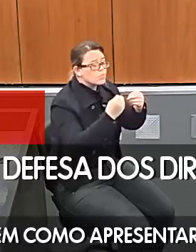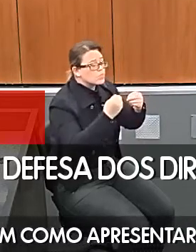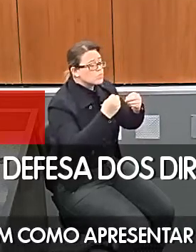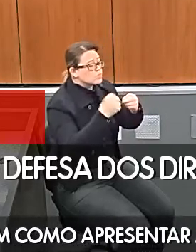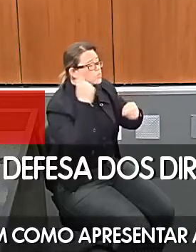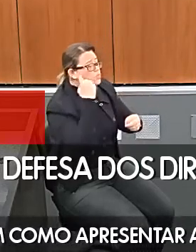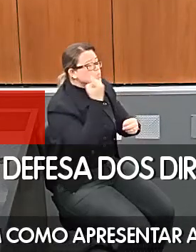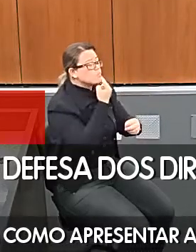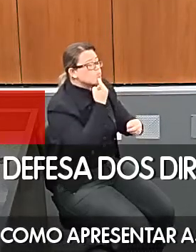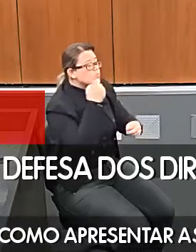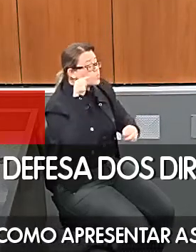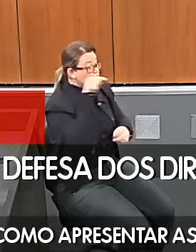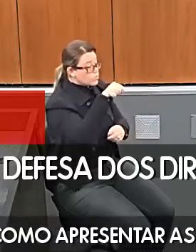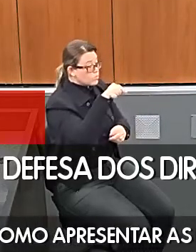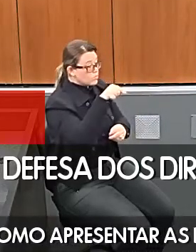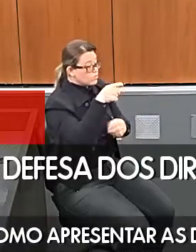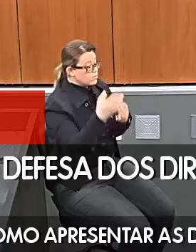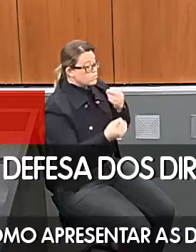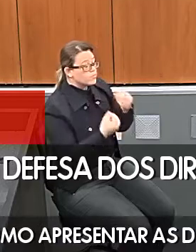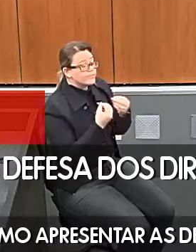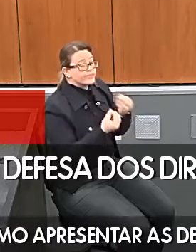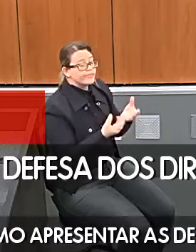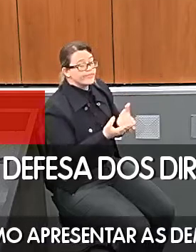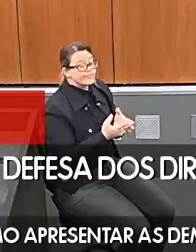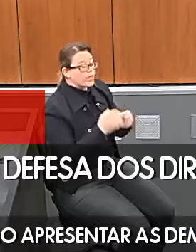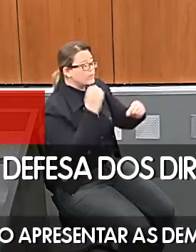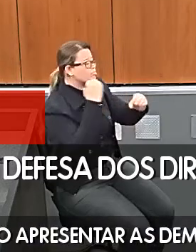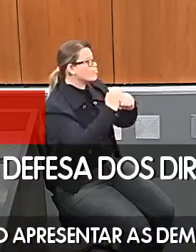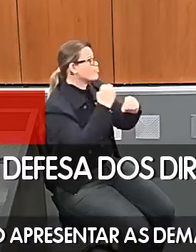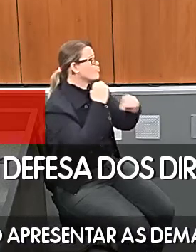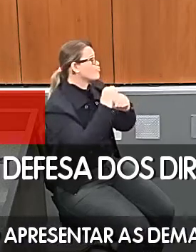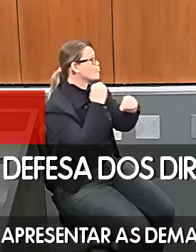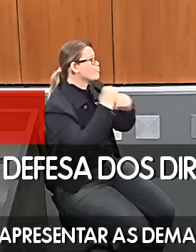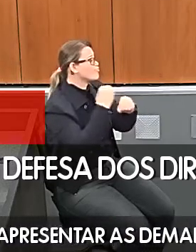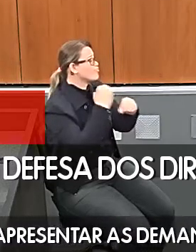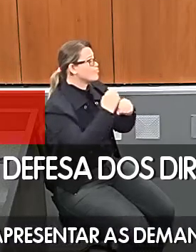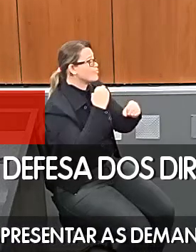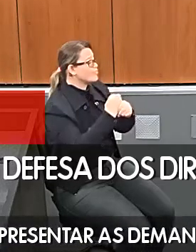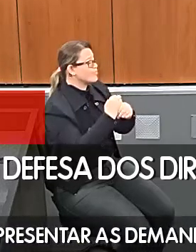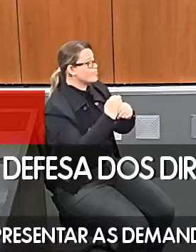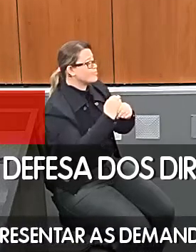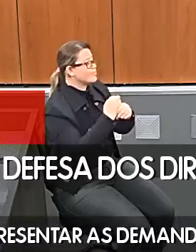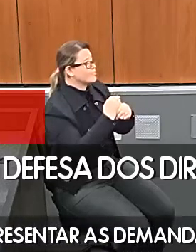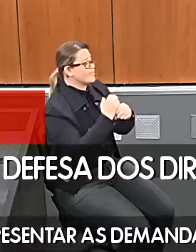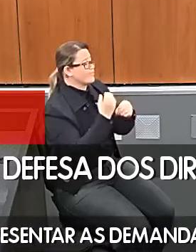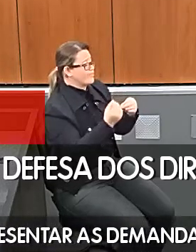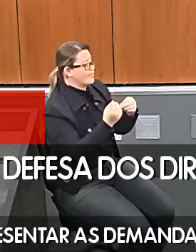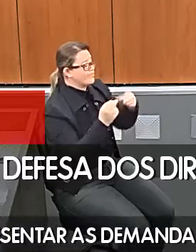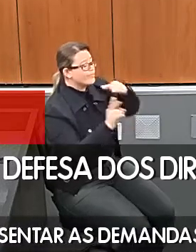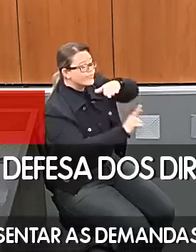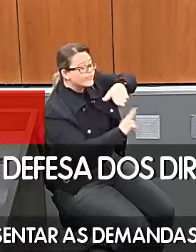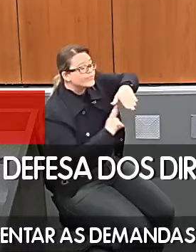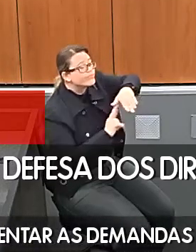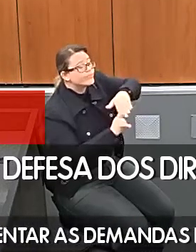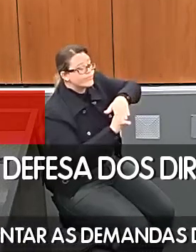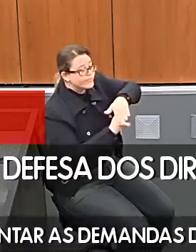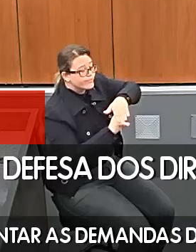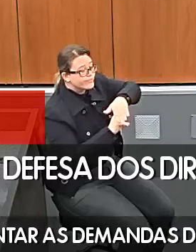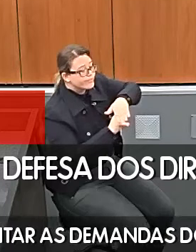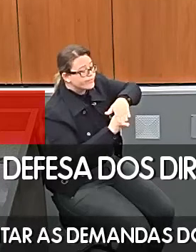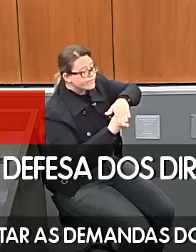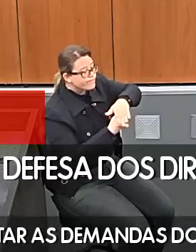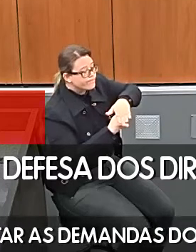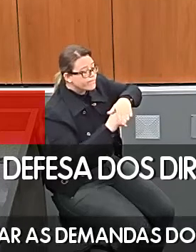Um de vocês vai chegar lá e quer uma passagem, está numa situação, então é justo que o serviço público do